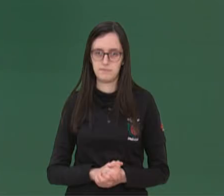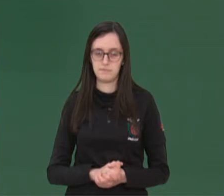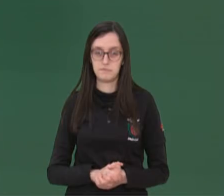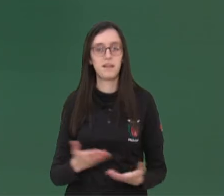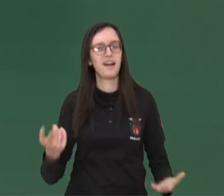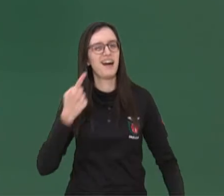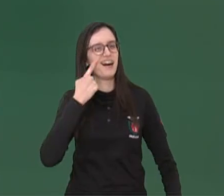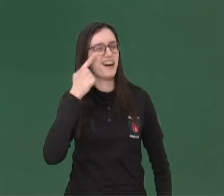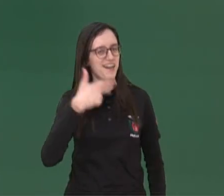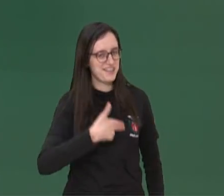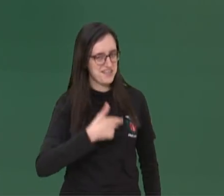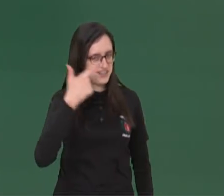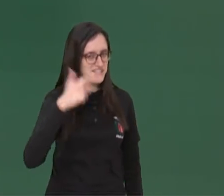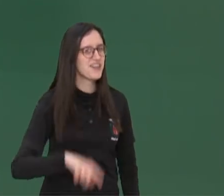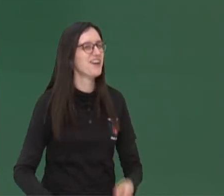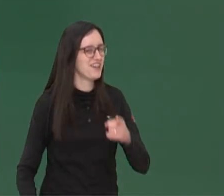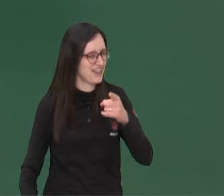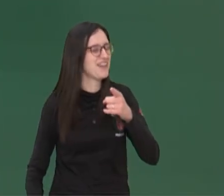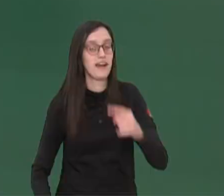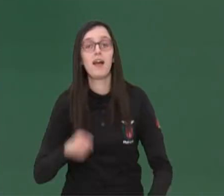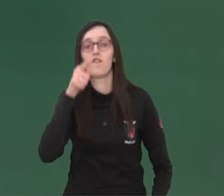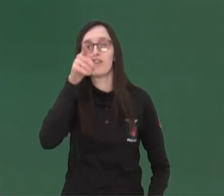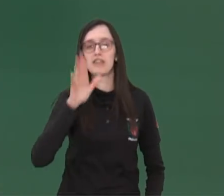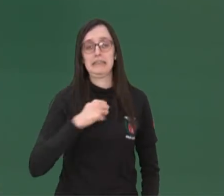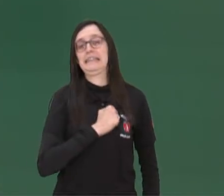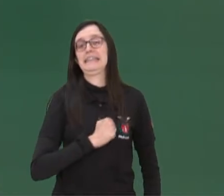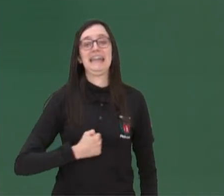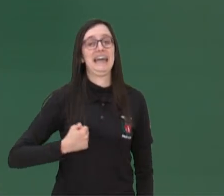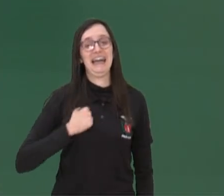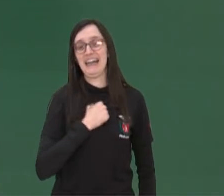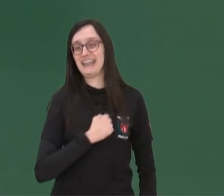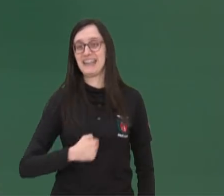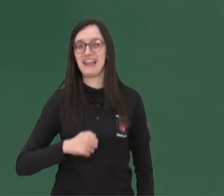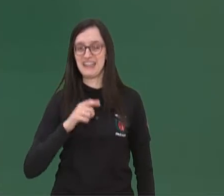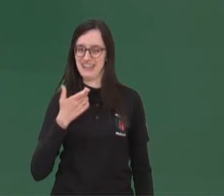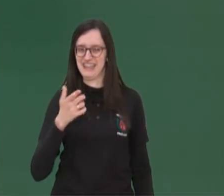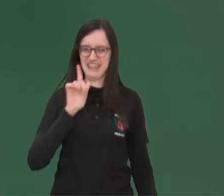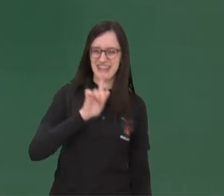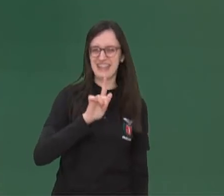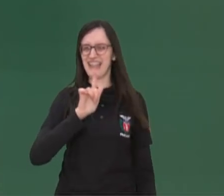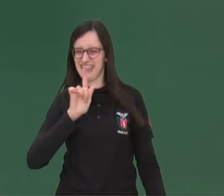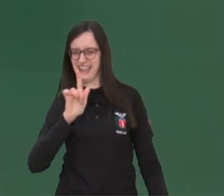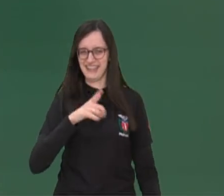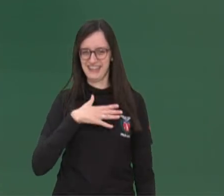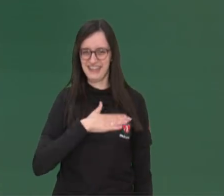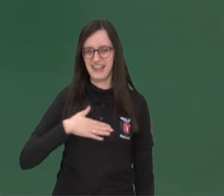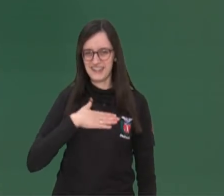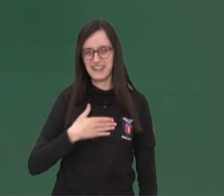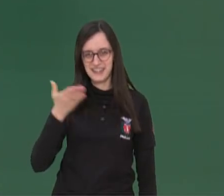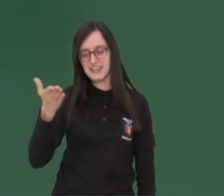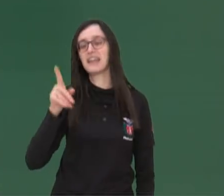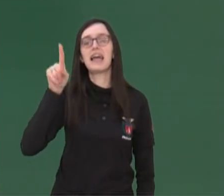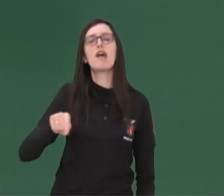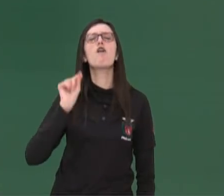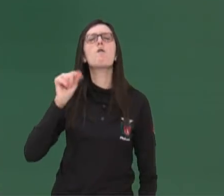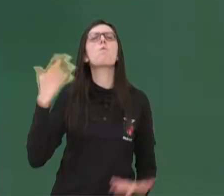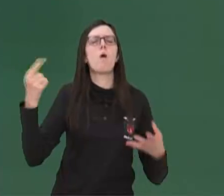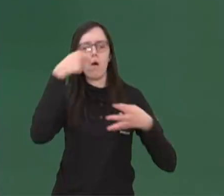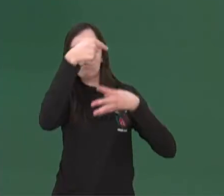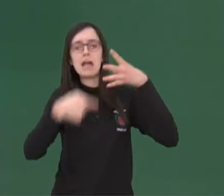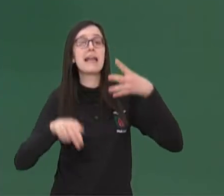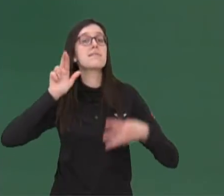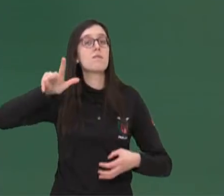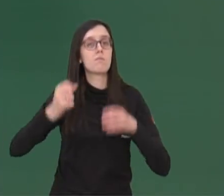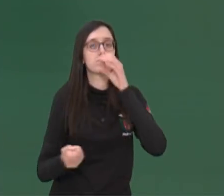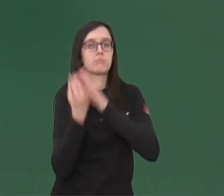Olha o Getúlio Vargas aí de novo, para você que estava com saudade do GG. Qual dessas alternativas não foi